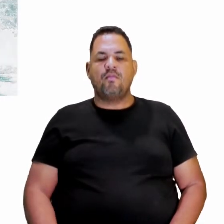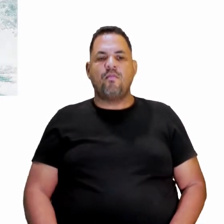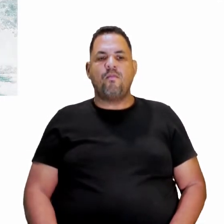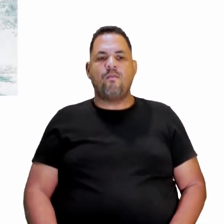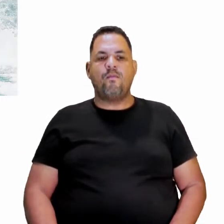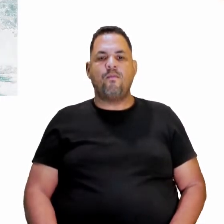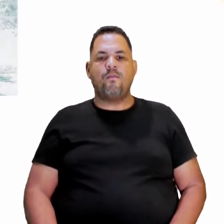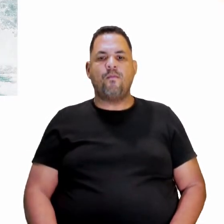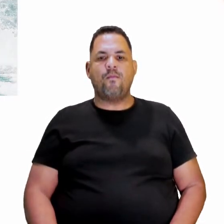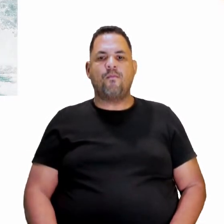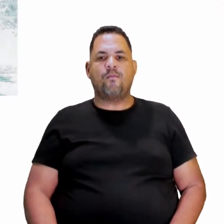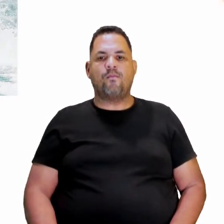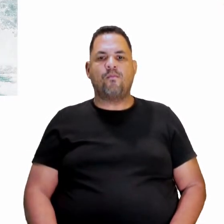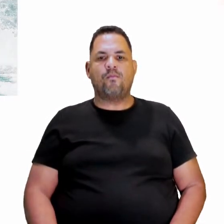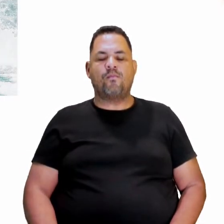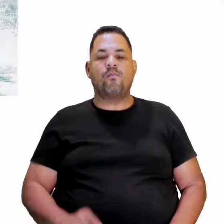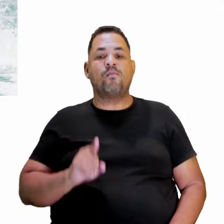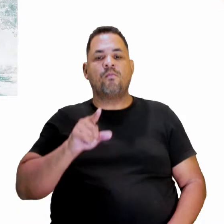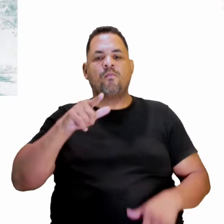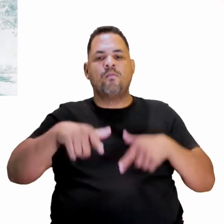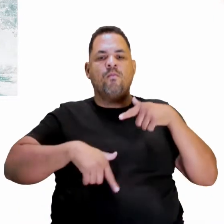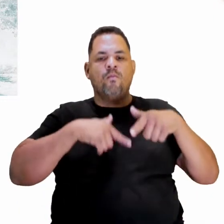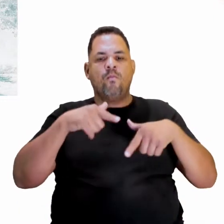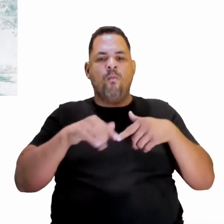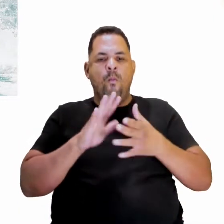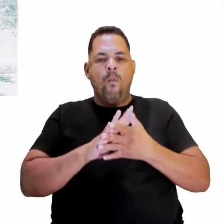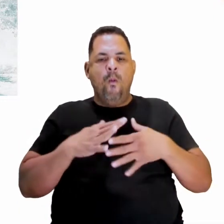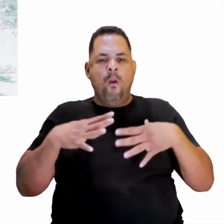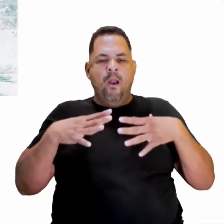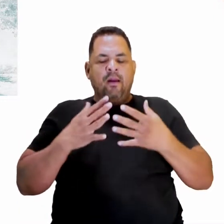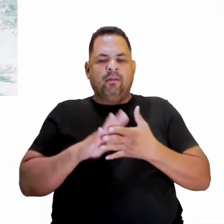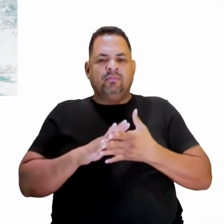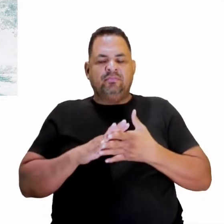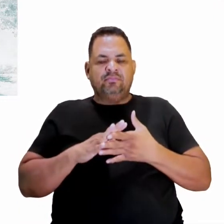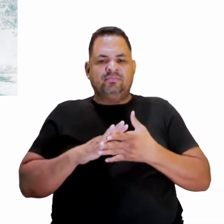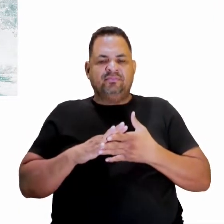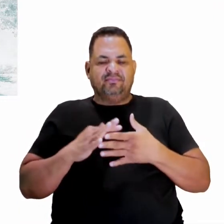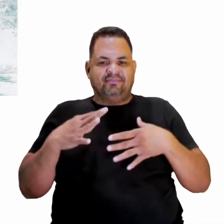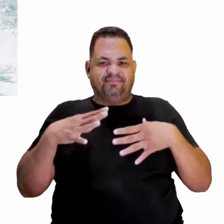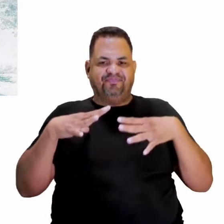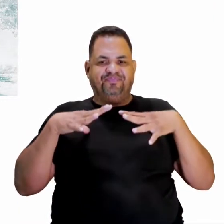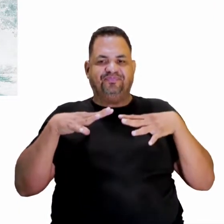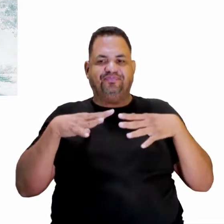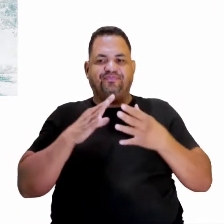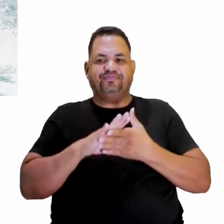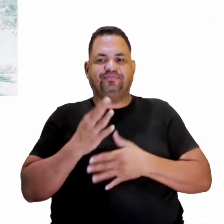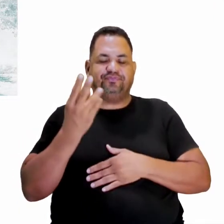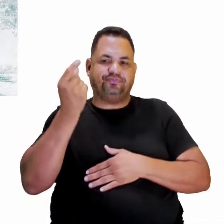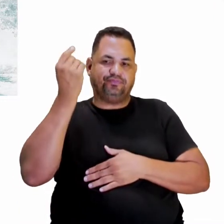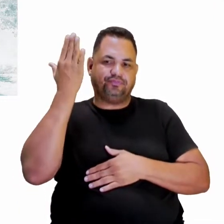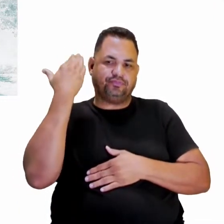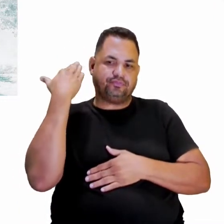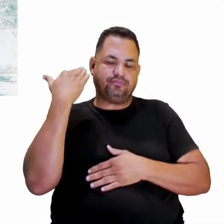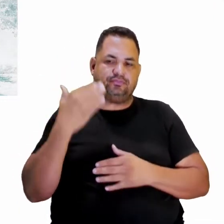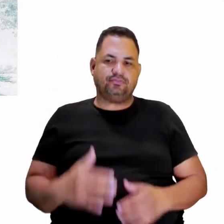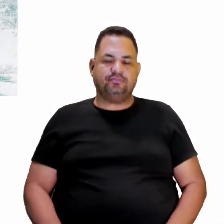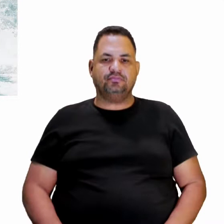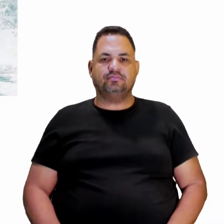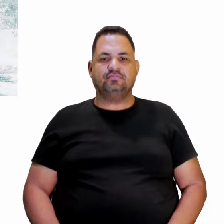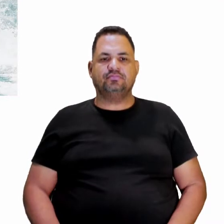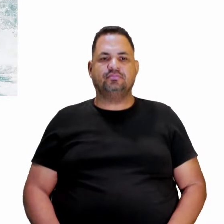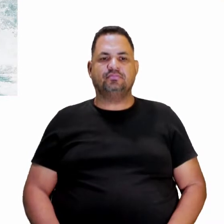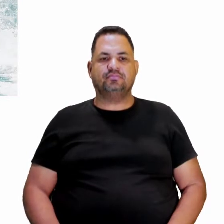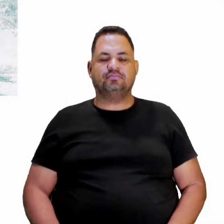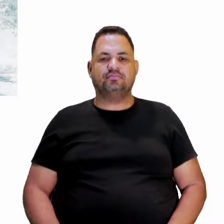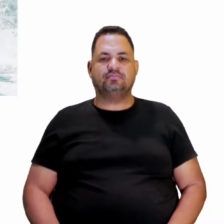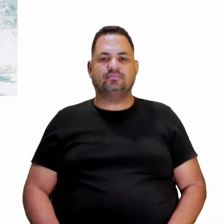Did you work last holiday? Você trabalhou o feriado passado? No, I didn't. I rode on my jet ski.